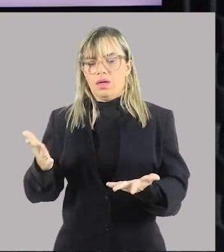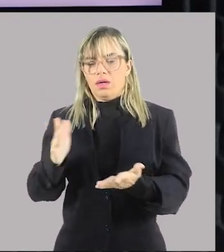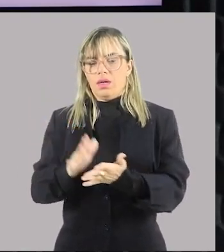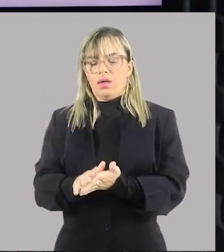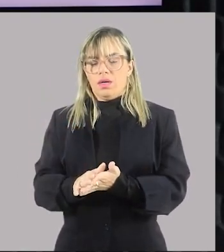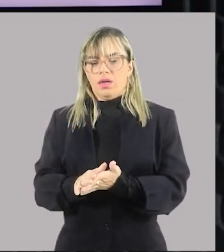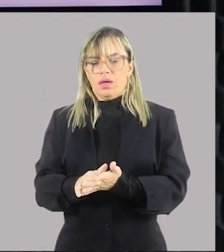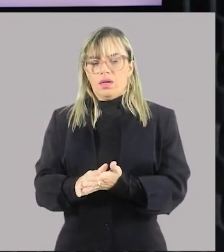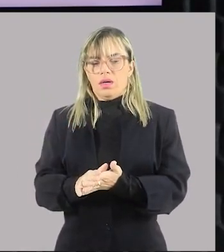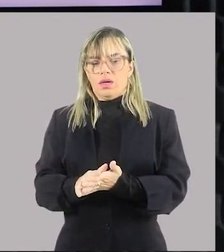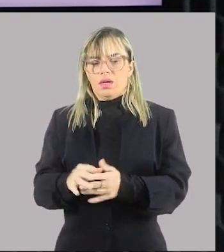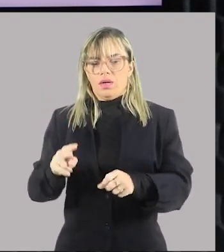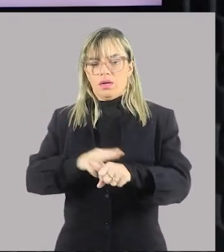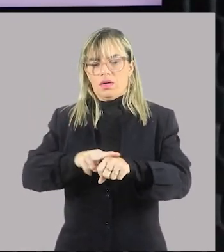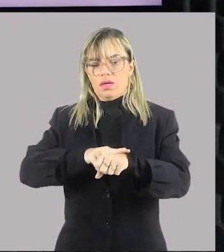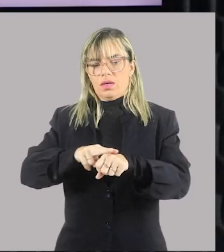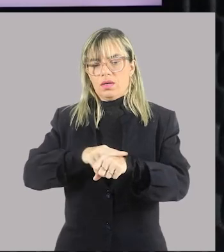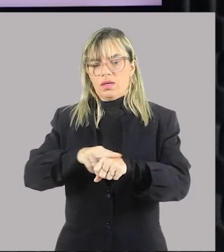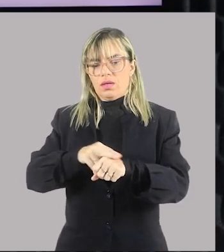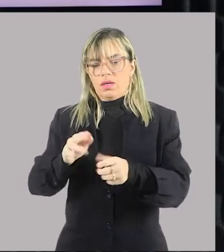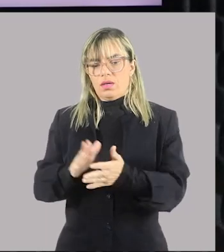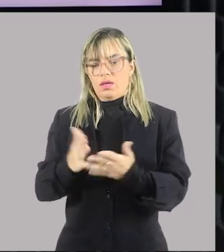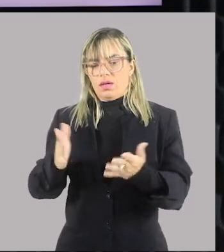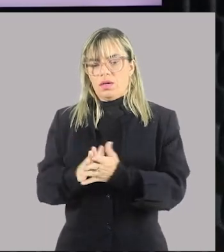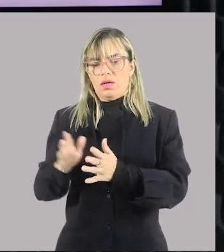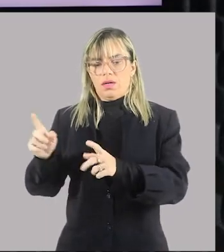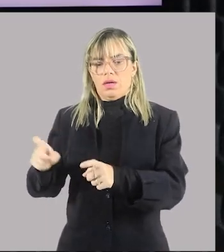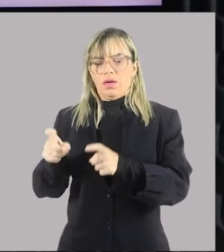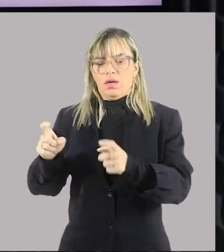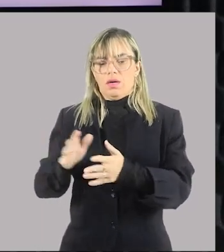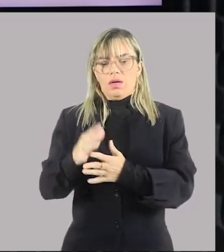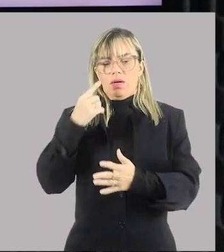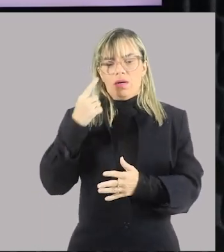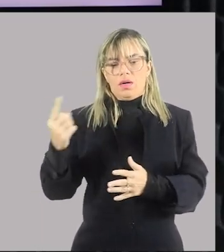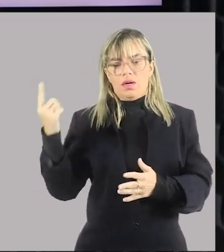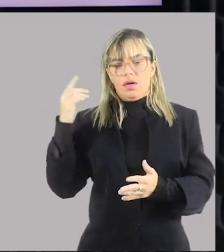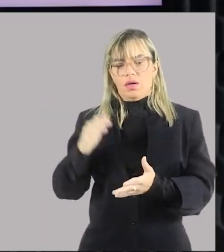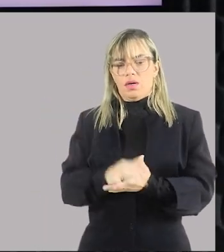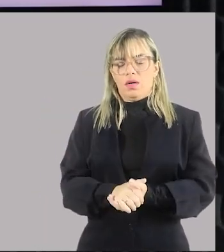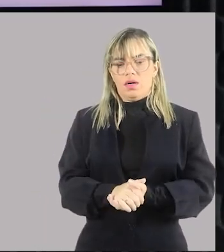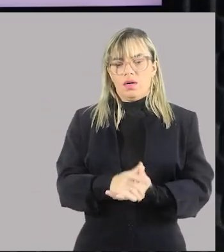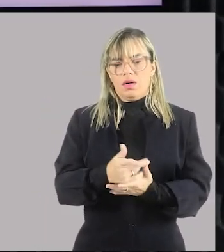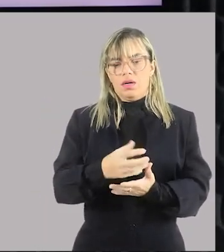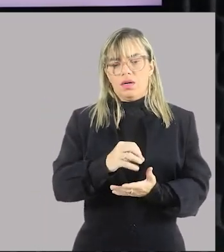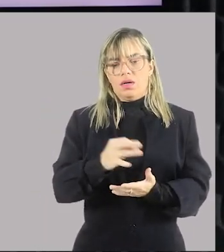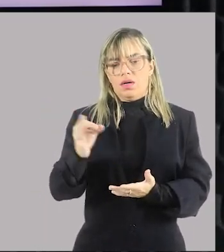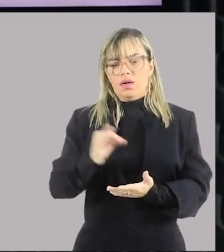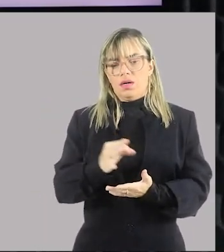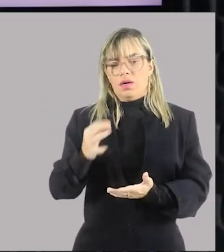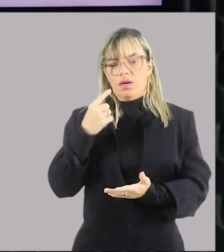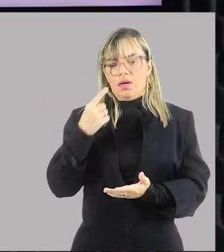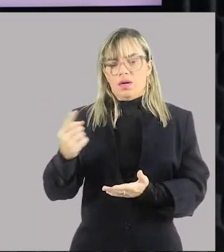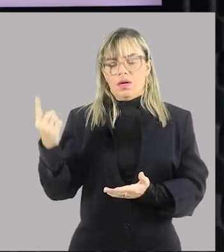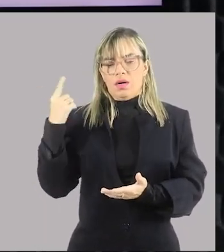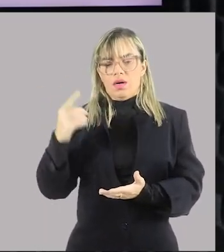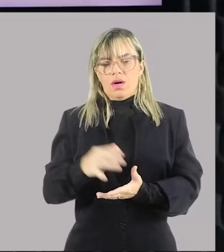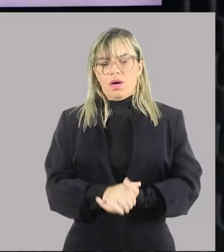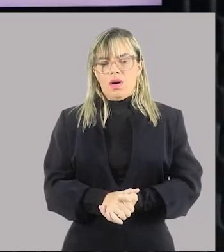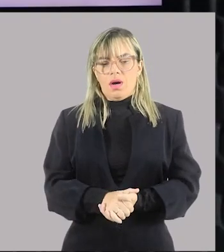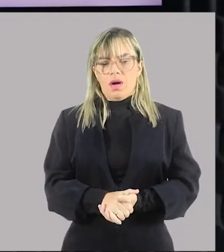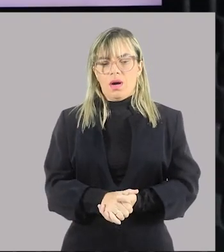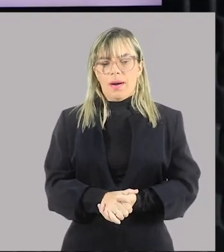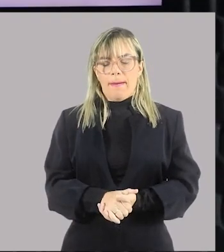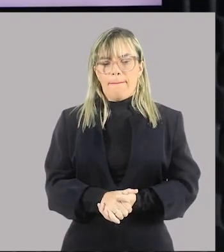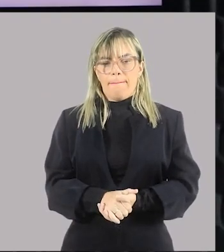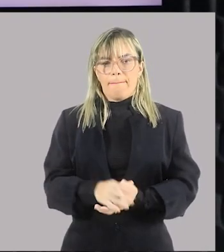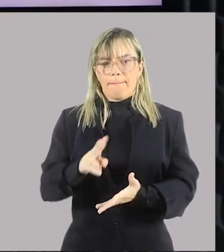70,9%. E aí, com as diversas atividades distribuídas, né? Só um exemplo bem claro, comércio e varejista, 11%,